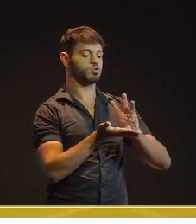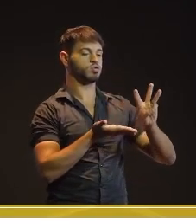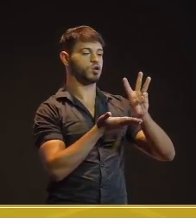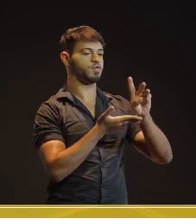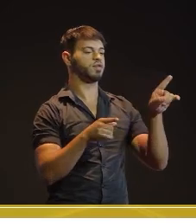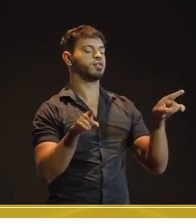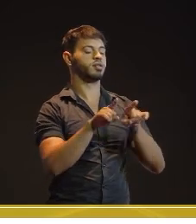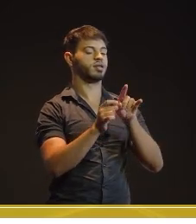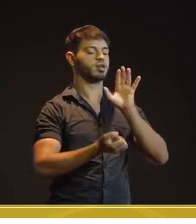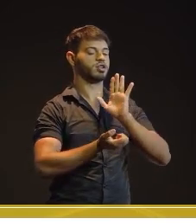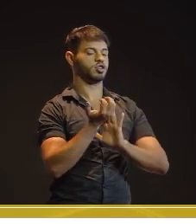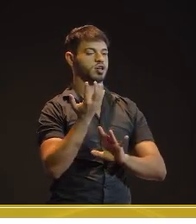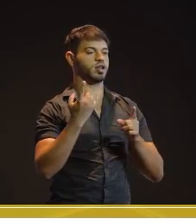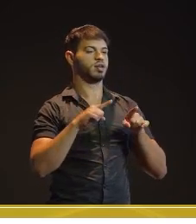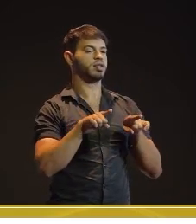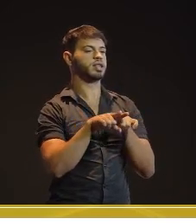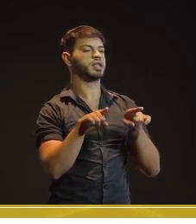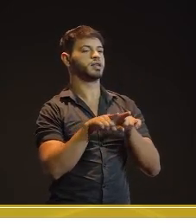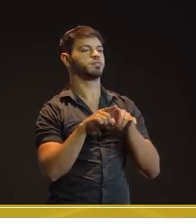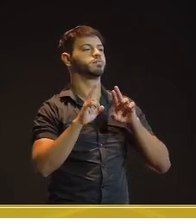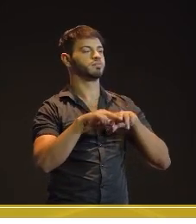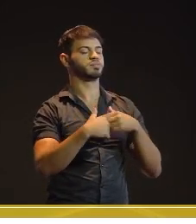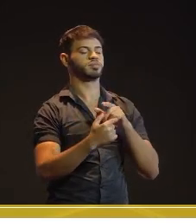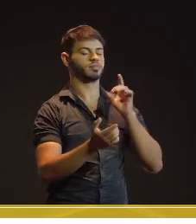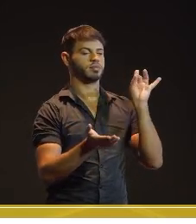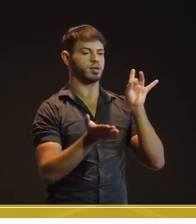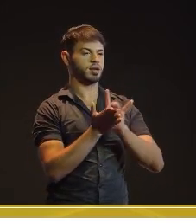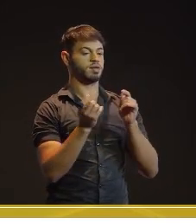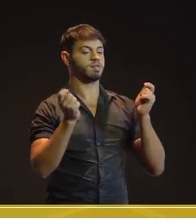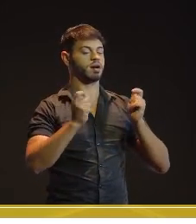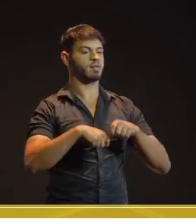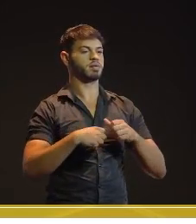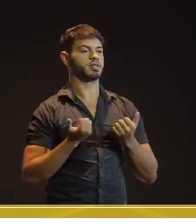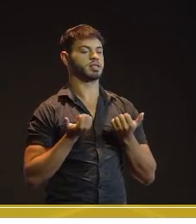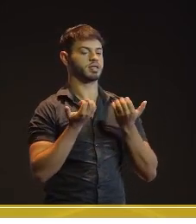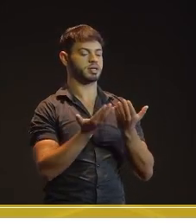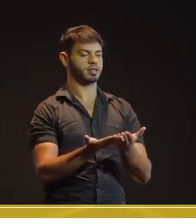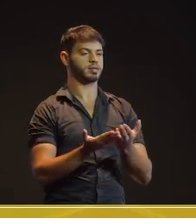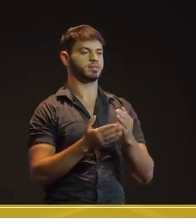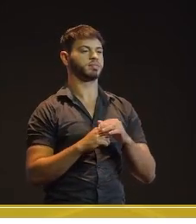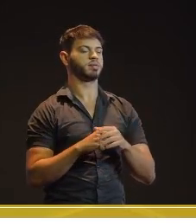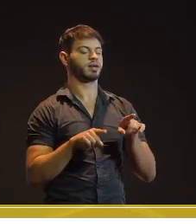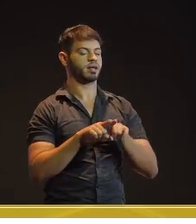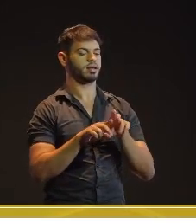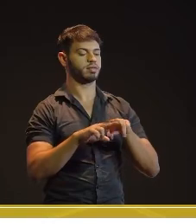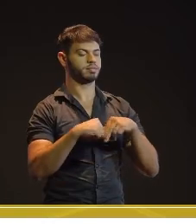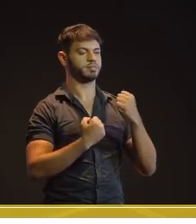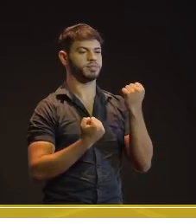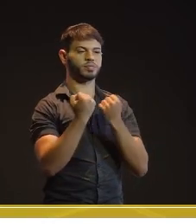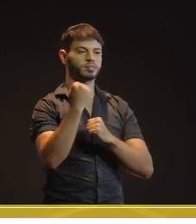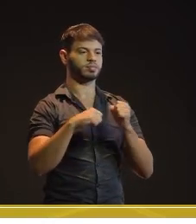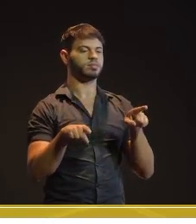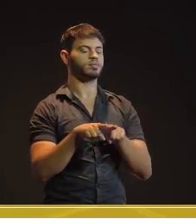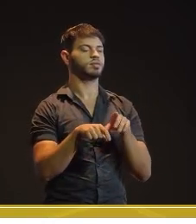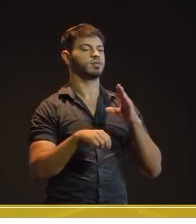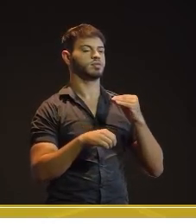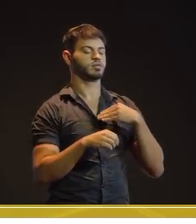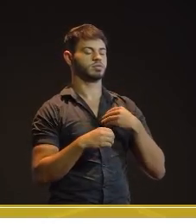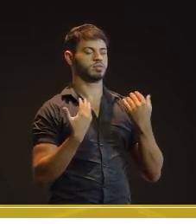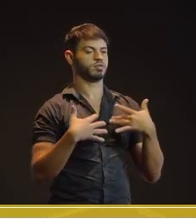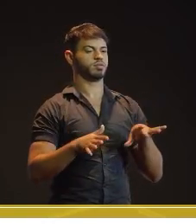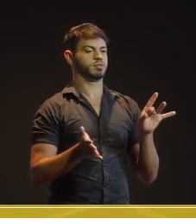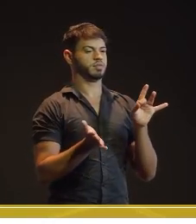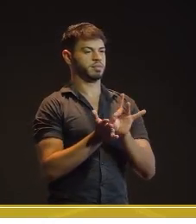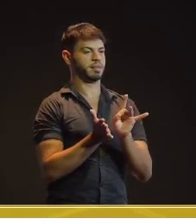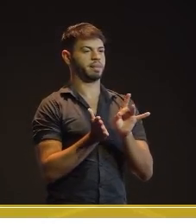em geral, sido extremamente otimistas com a capacidade de entrega das usinas. Têm sido muito otimistas.